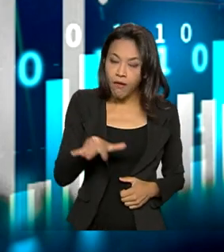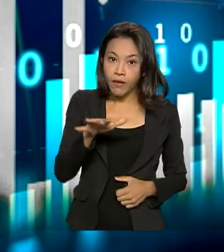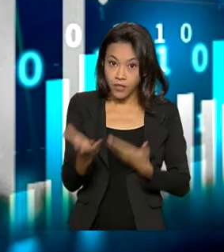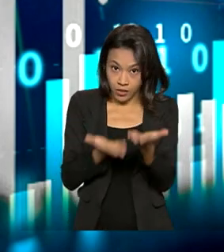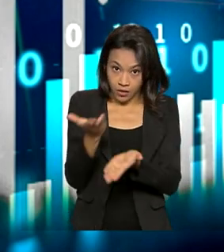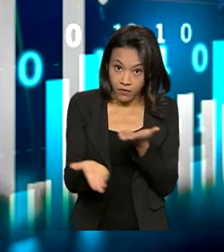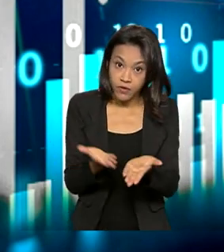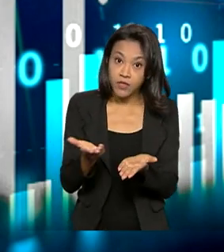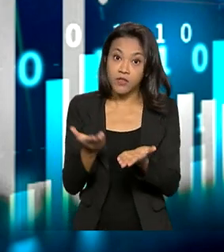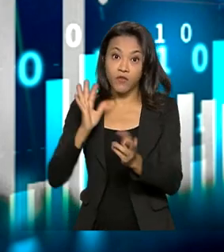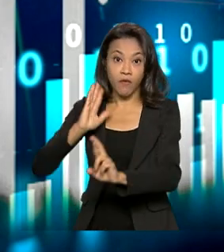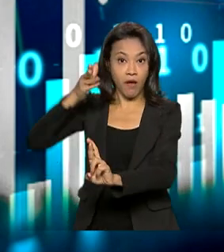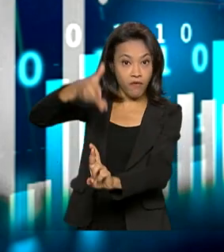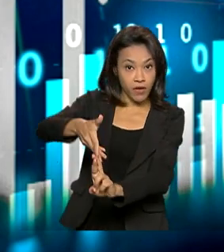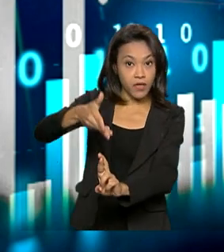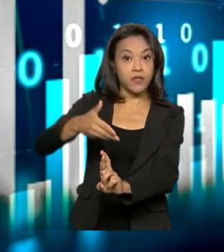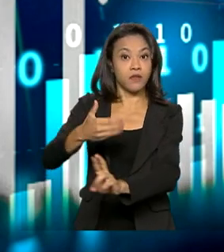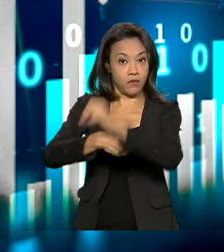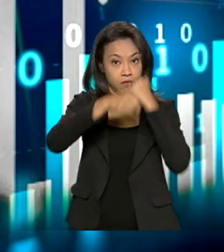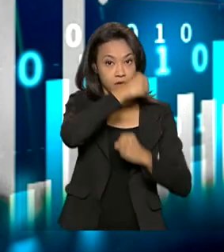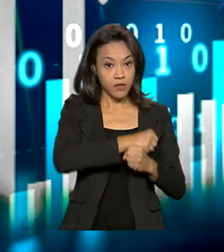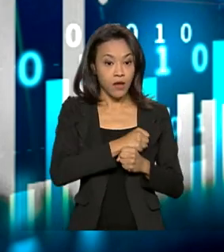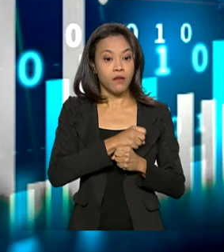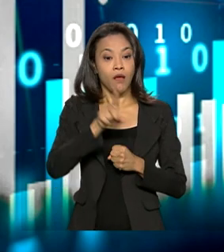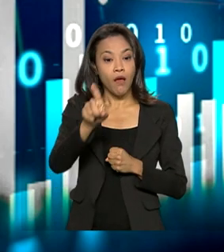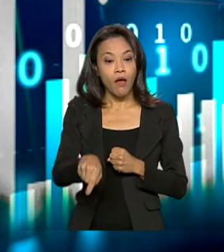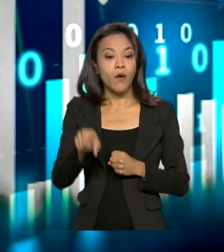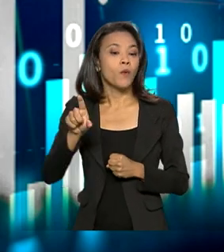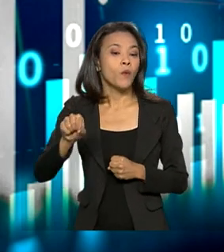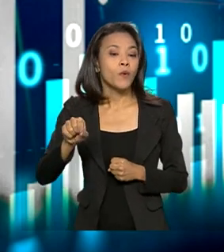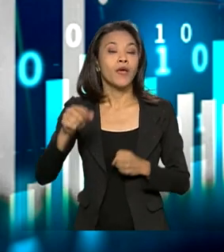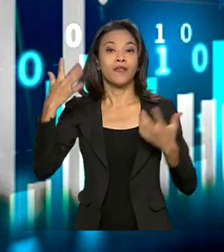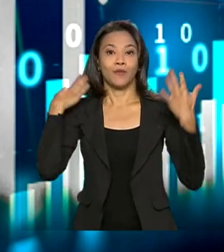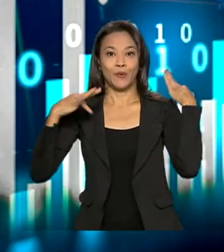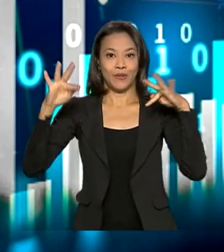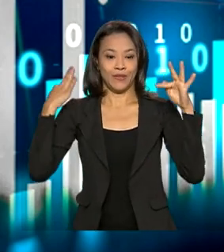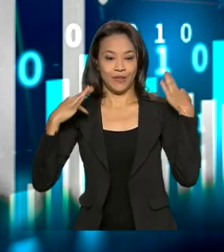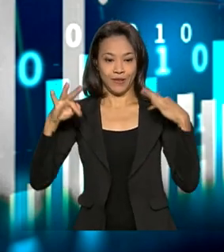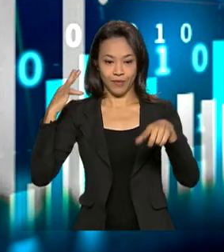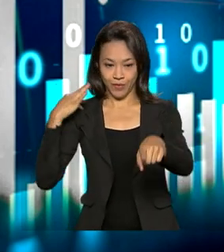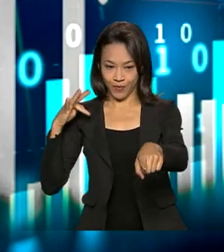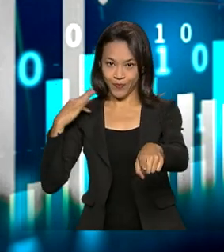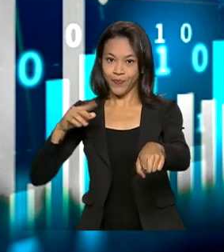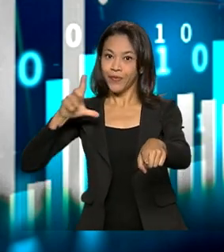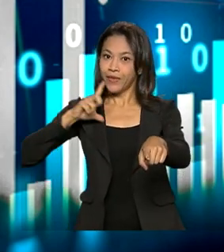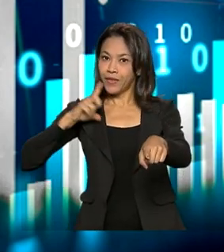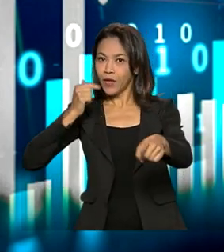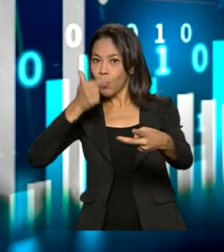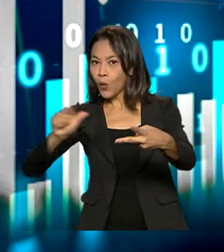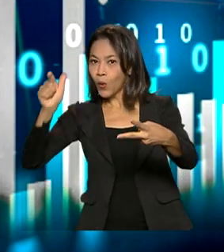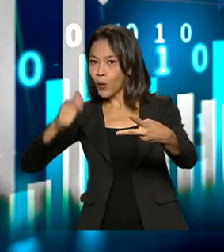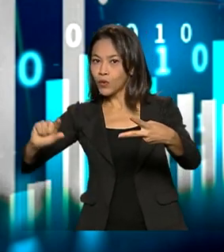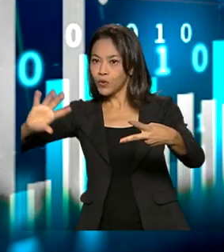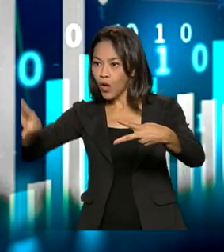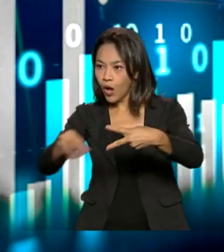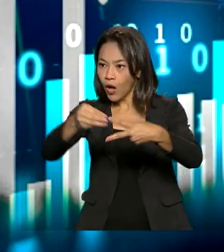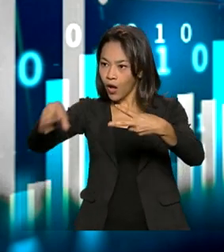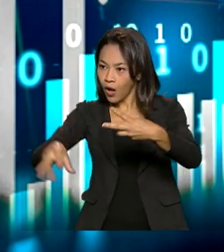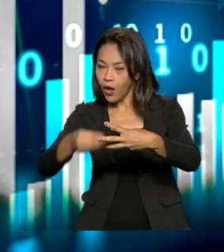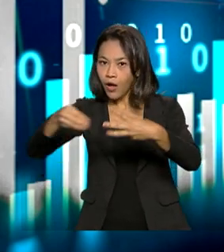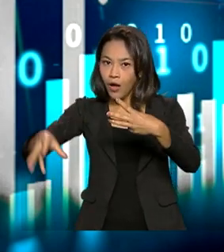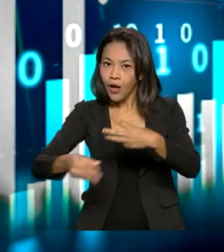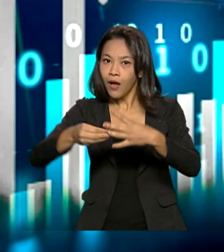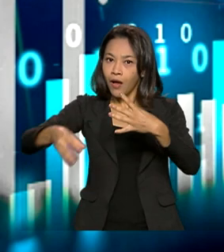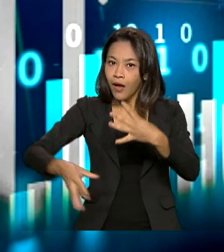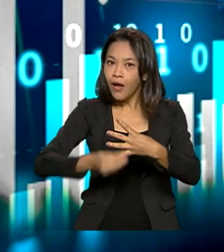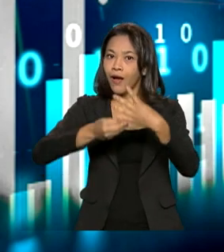se destacou em 2021 foi o segmento de turismo, que envolve vários outros segmentos, formando a famosa